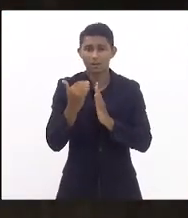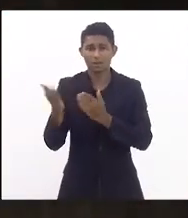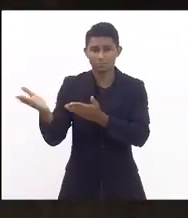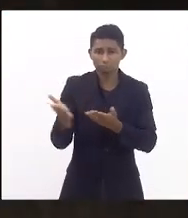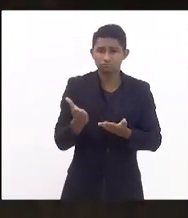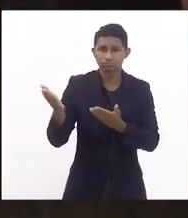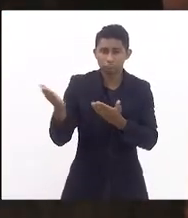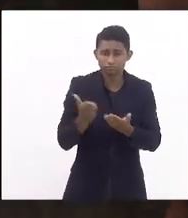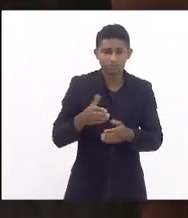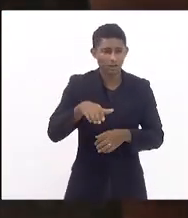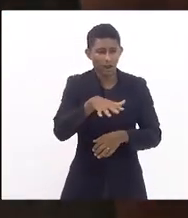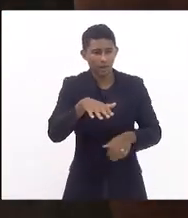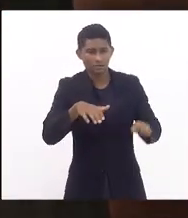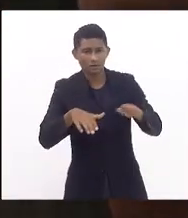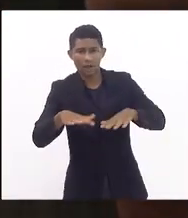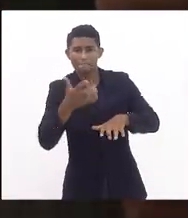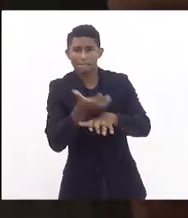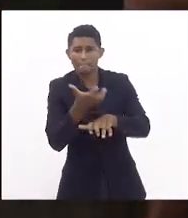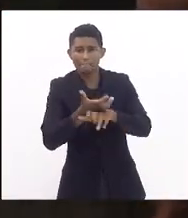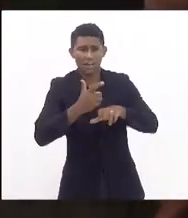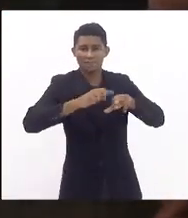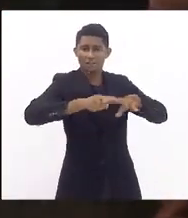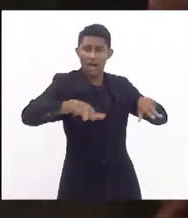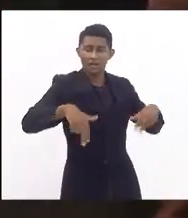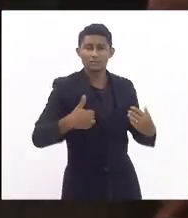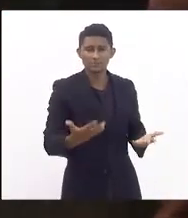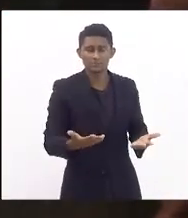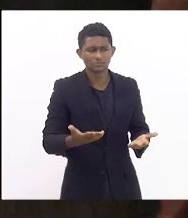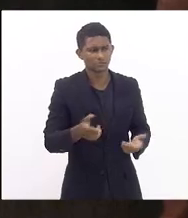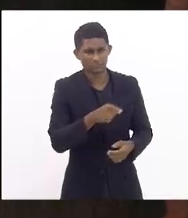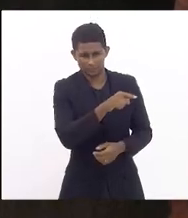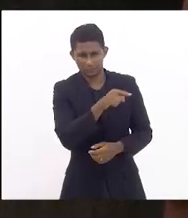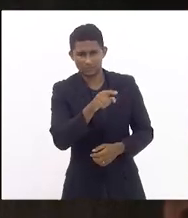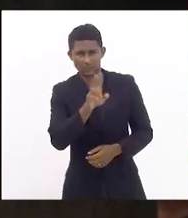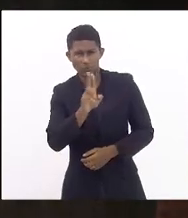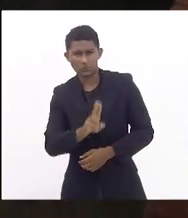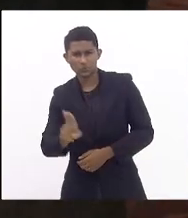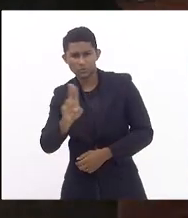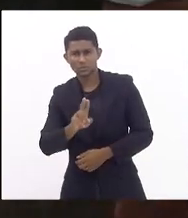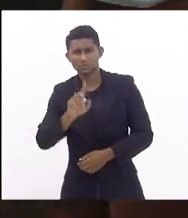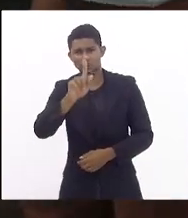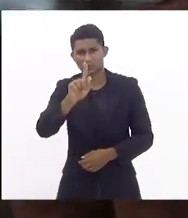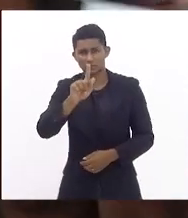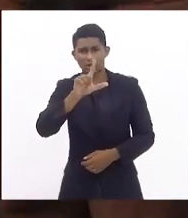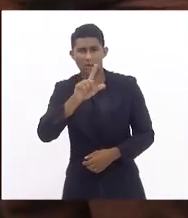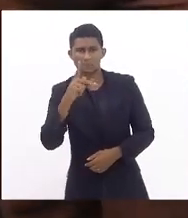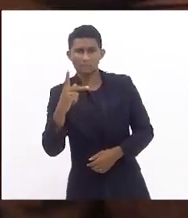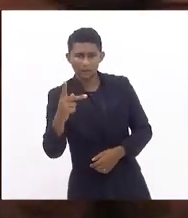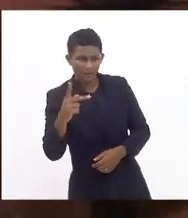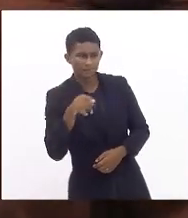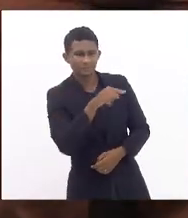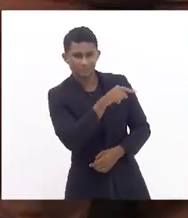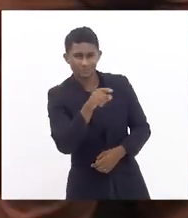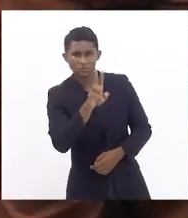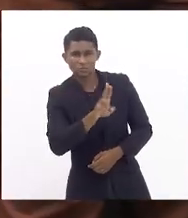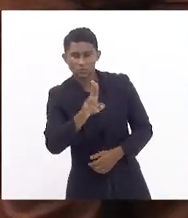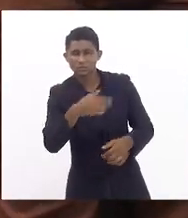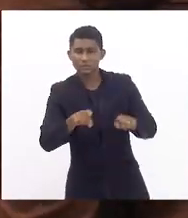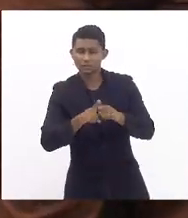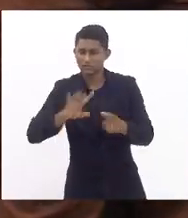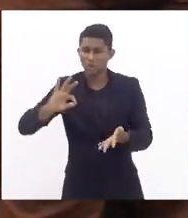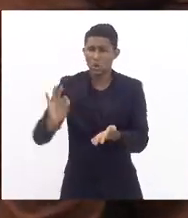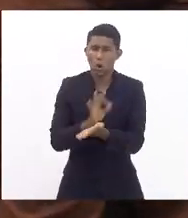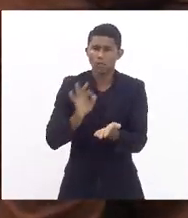do conhecimento, tanto precisa que está usando o dispositivo da GLP e está fazendo contratação